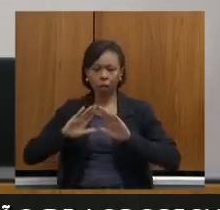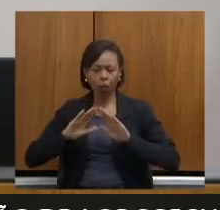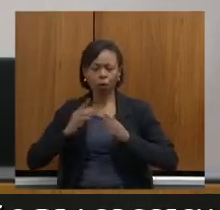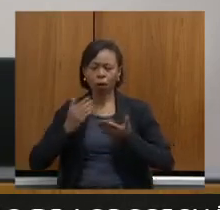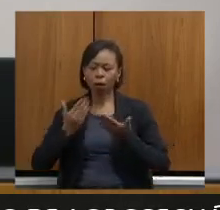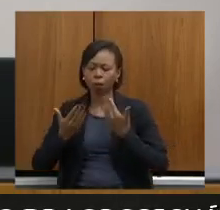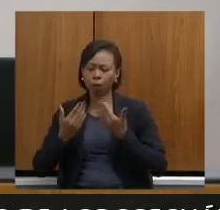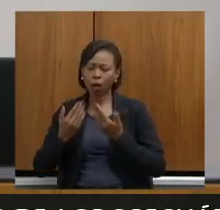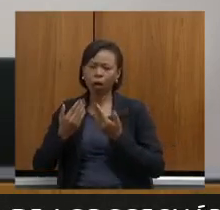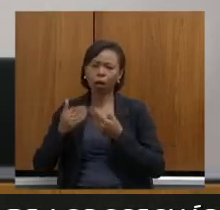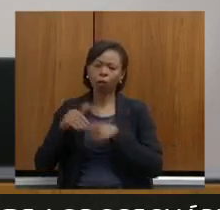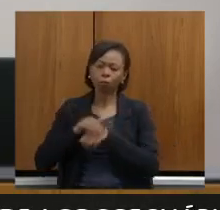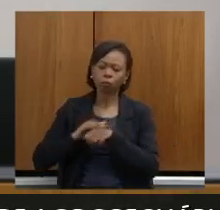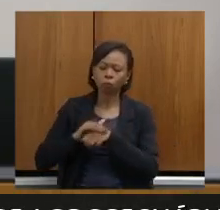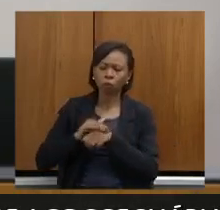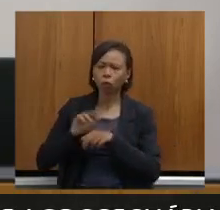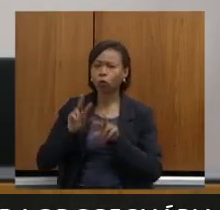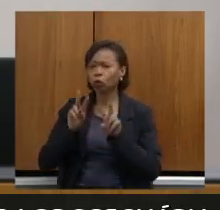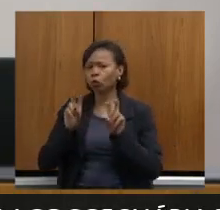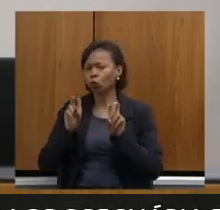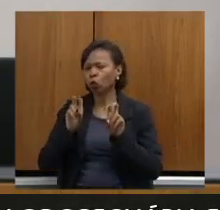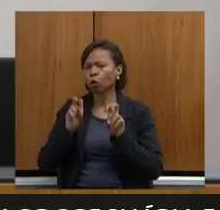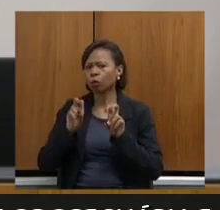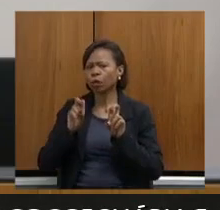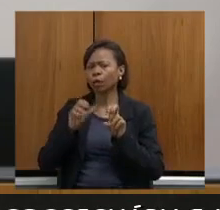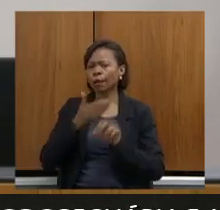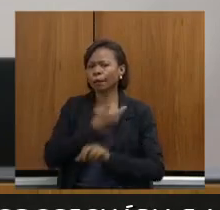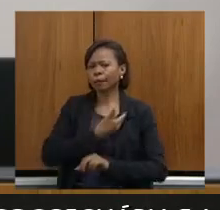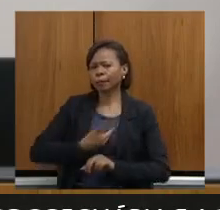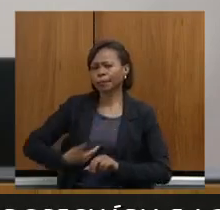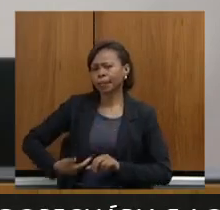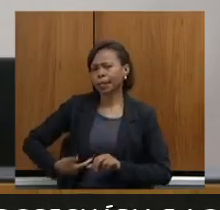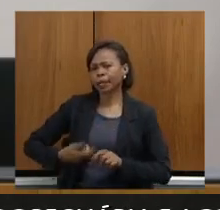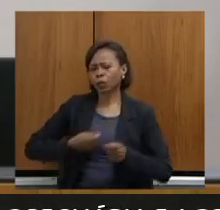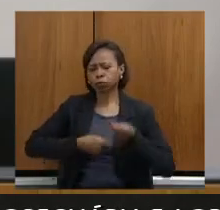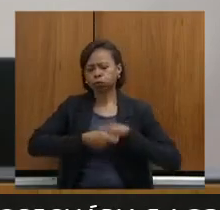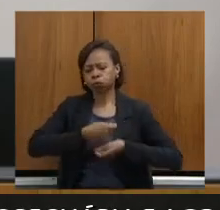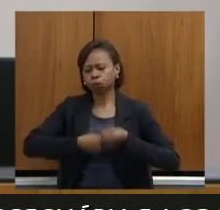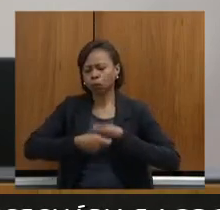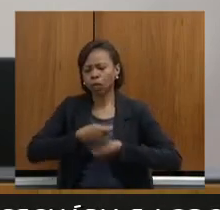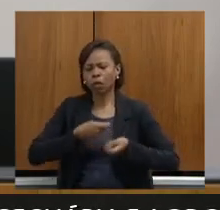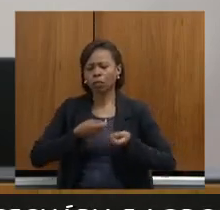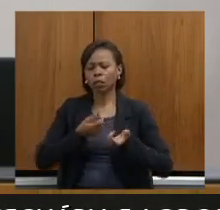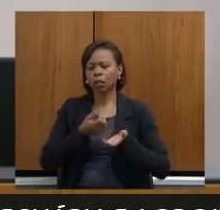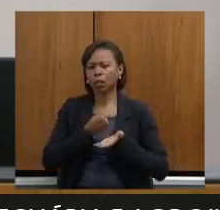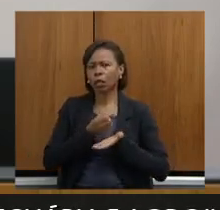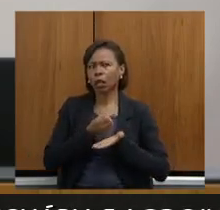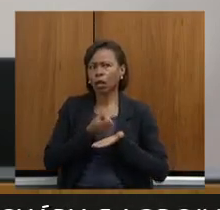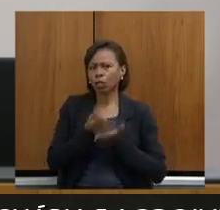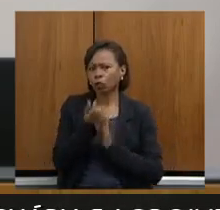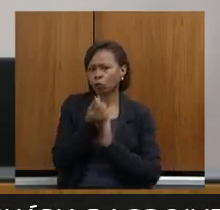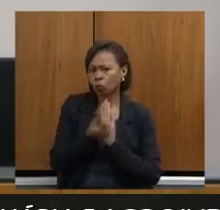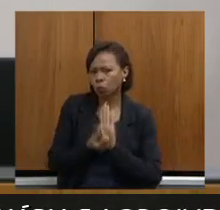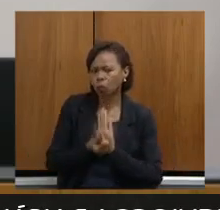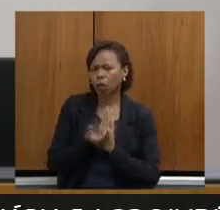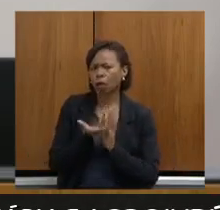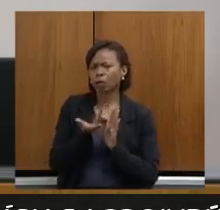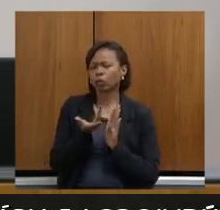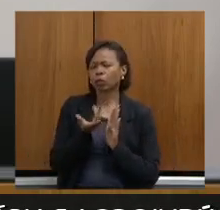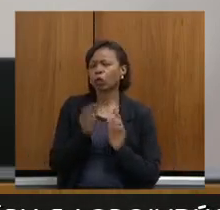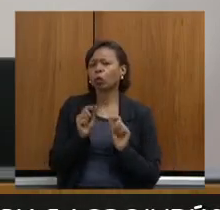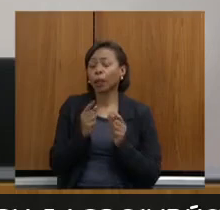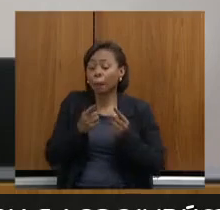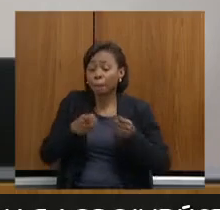de um estado através das gestões financeiras através de recursos é em parceria